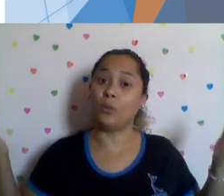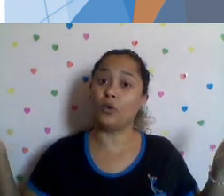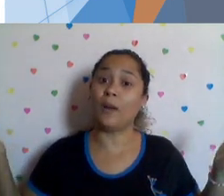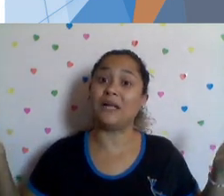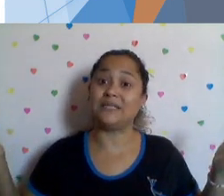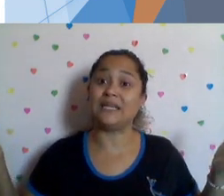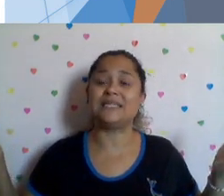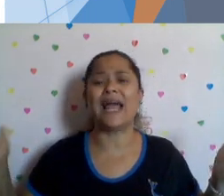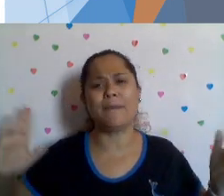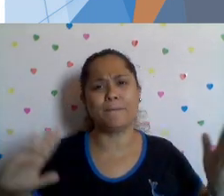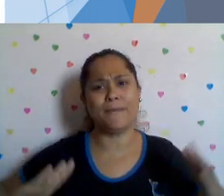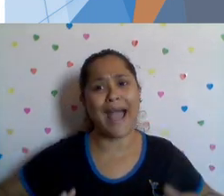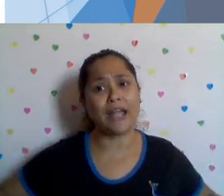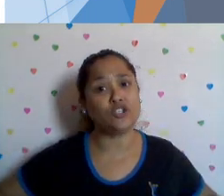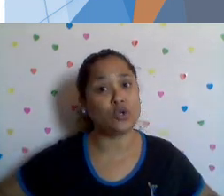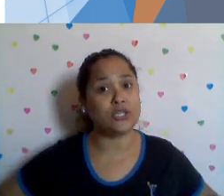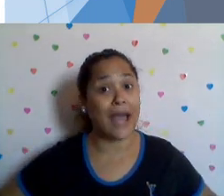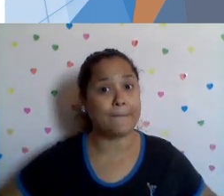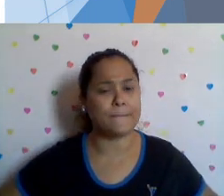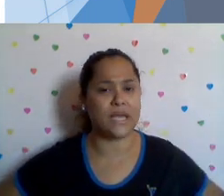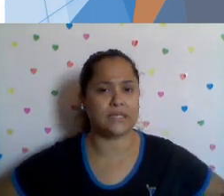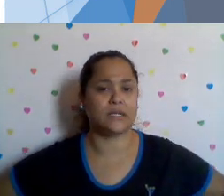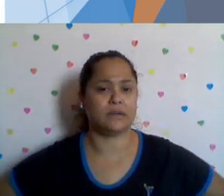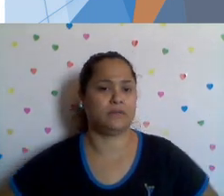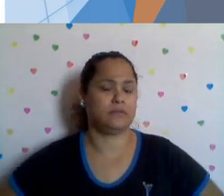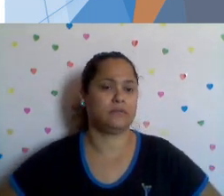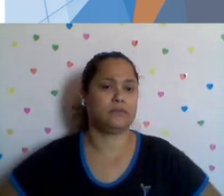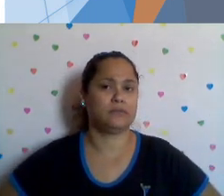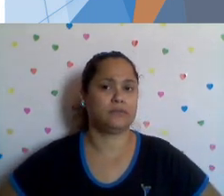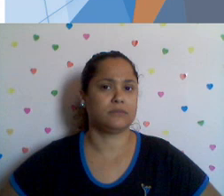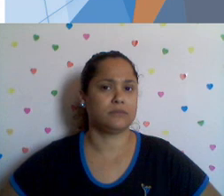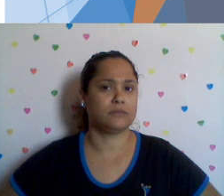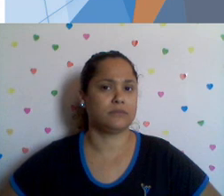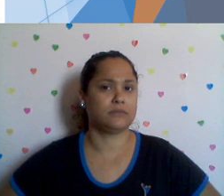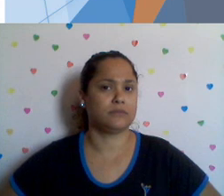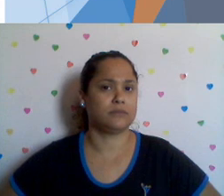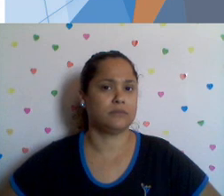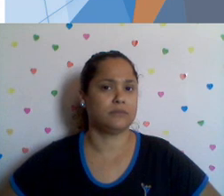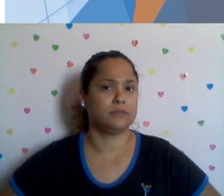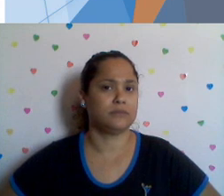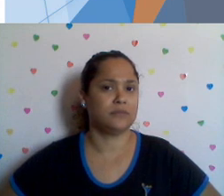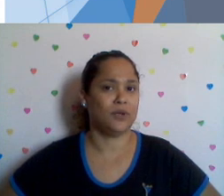Qual número a maçã está embaixo da mesa?